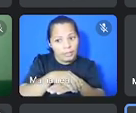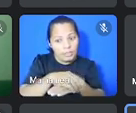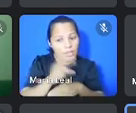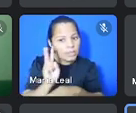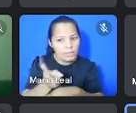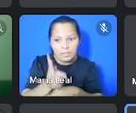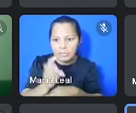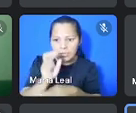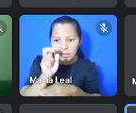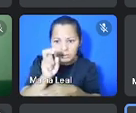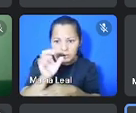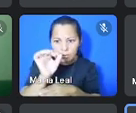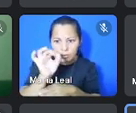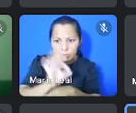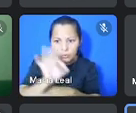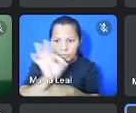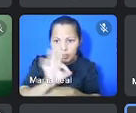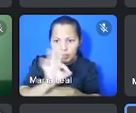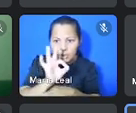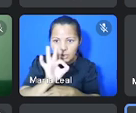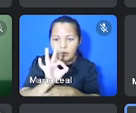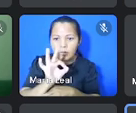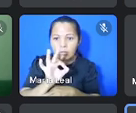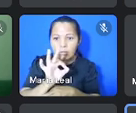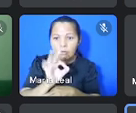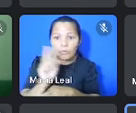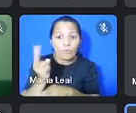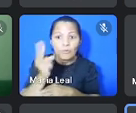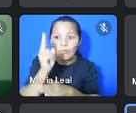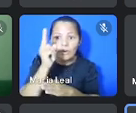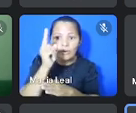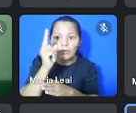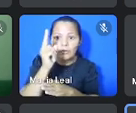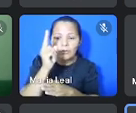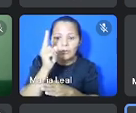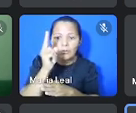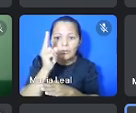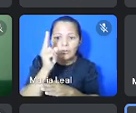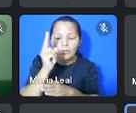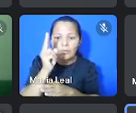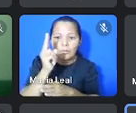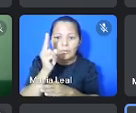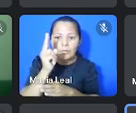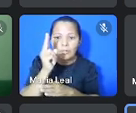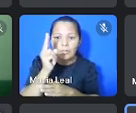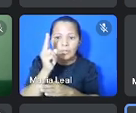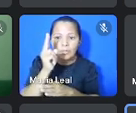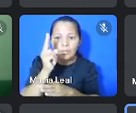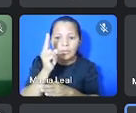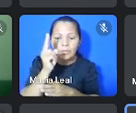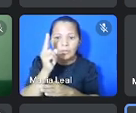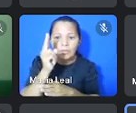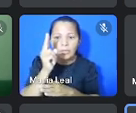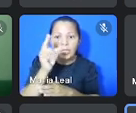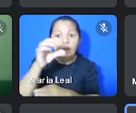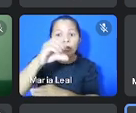vendedor me dá de desconto, o valor novo, o valor que eu vou pagar, ele passa a ser